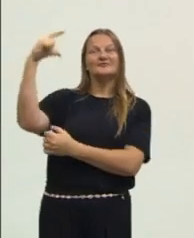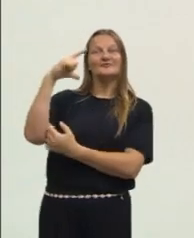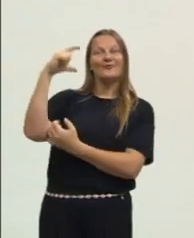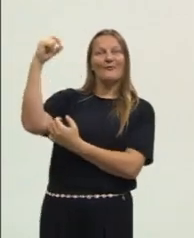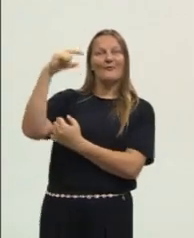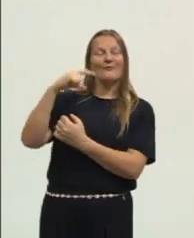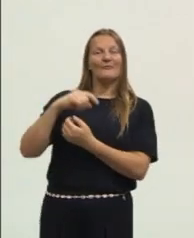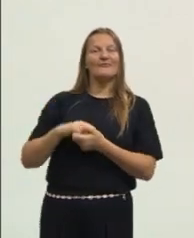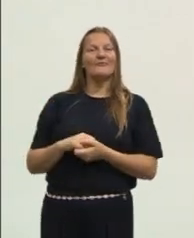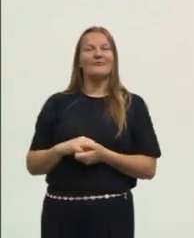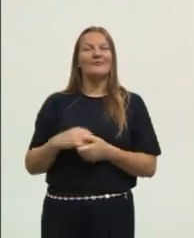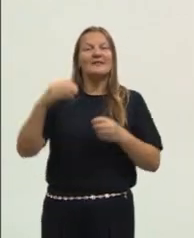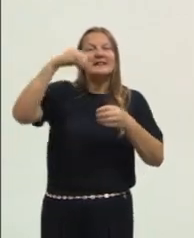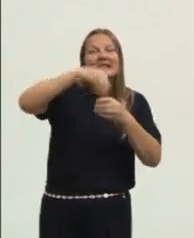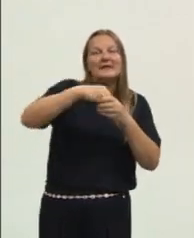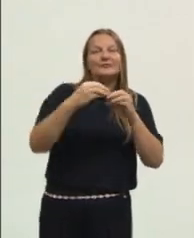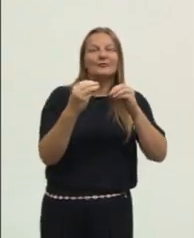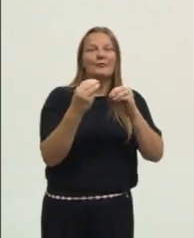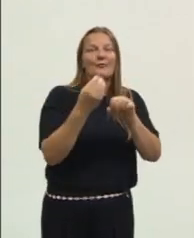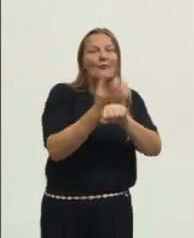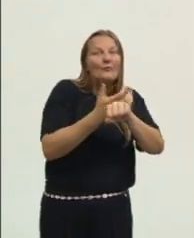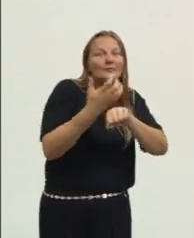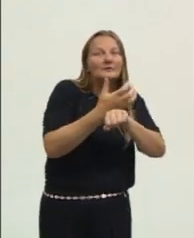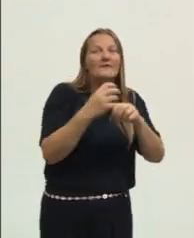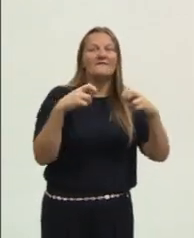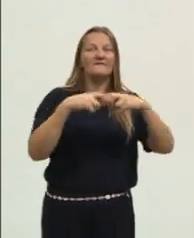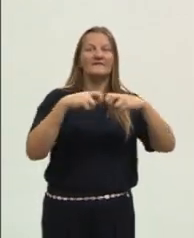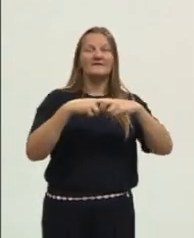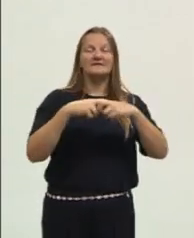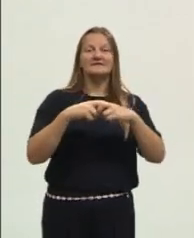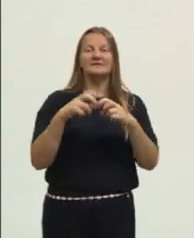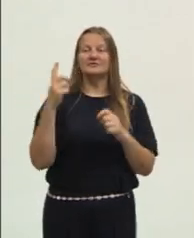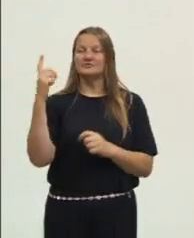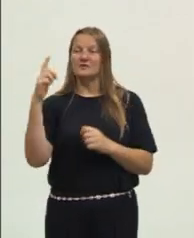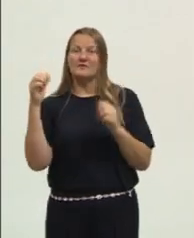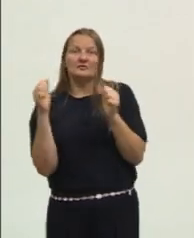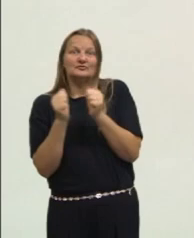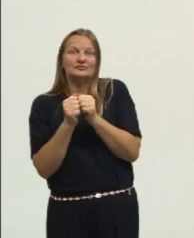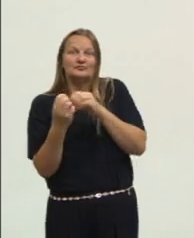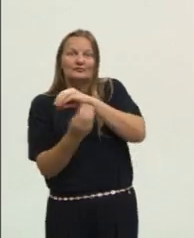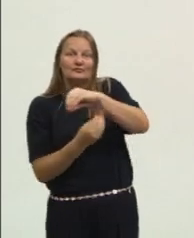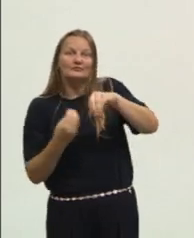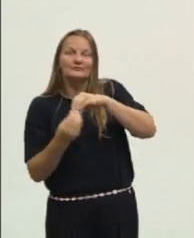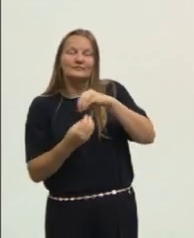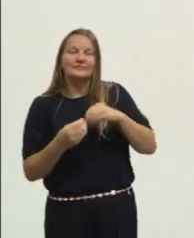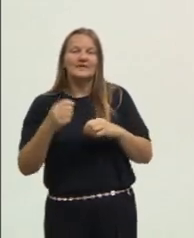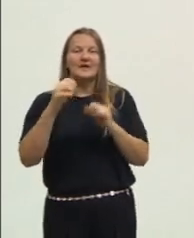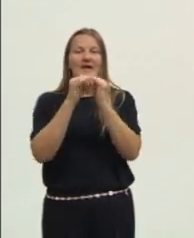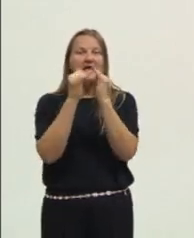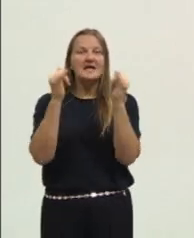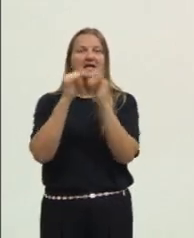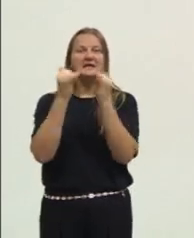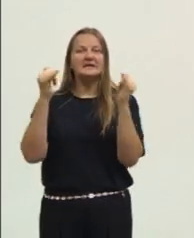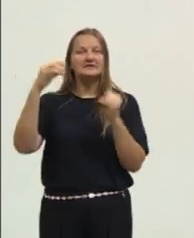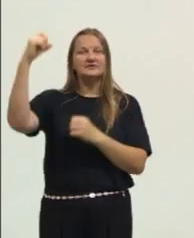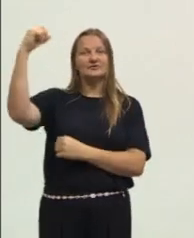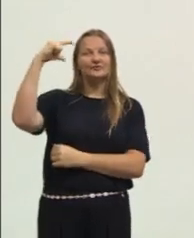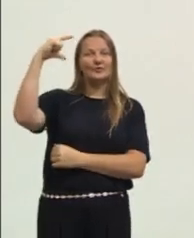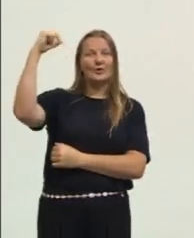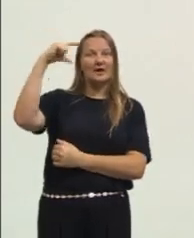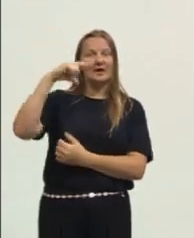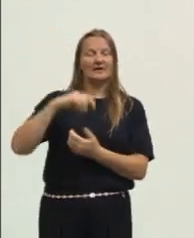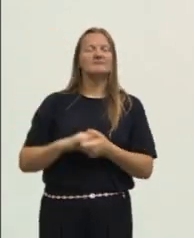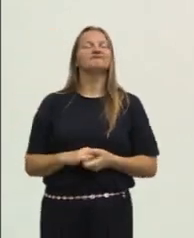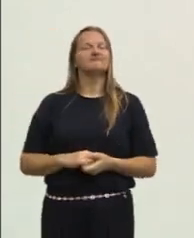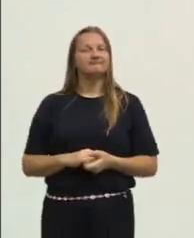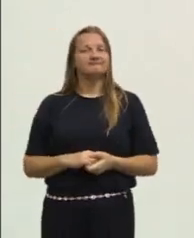em física sabe uma coisa super contemporânea super em voga né Nós estamos falando dessa questão de